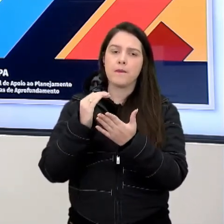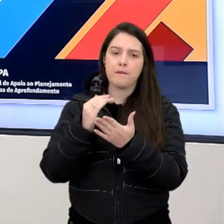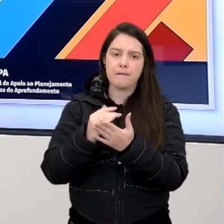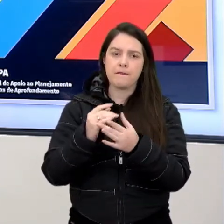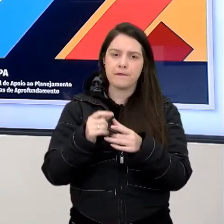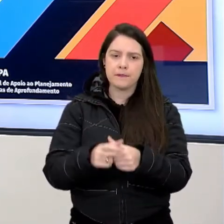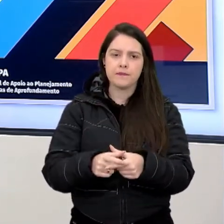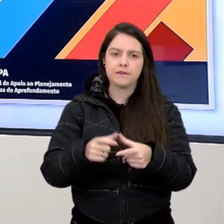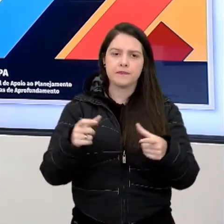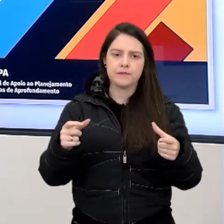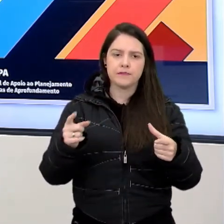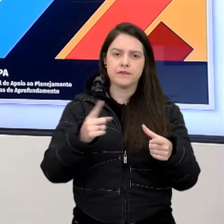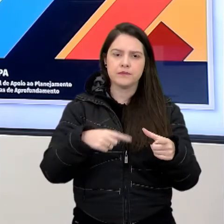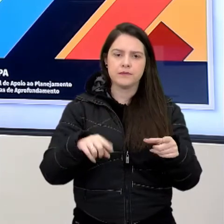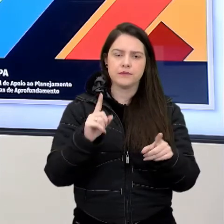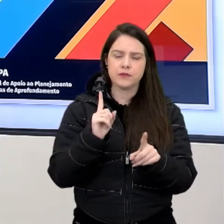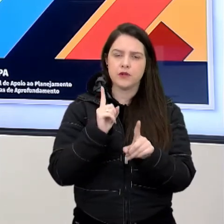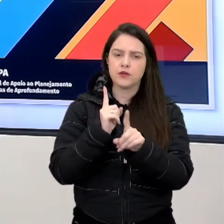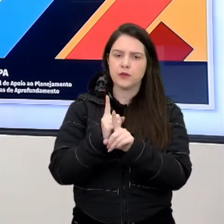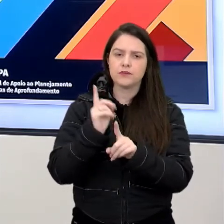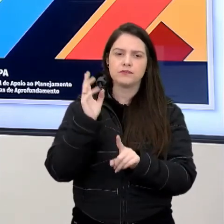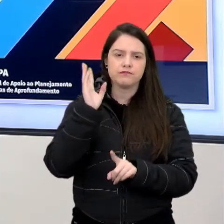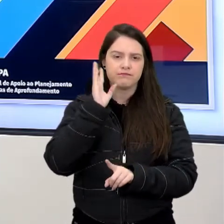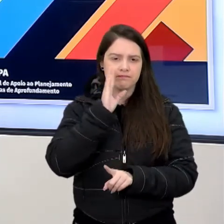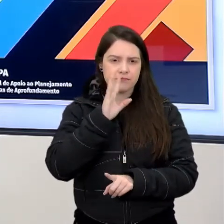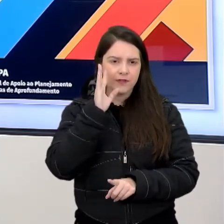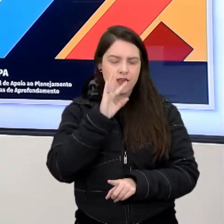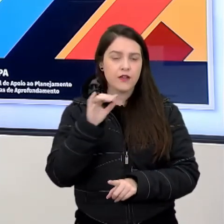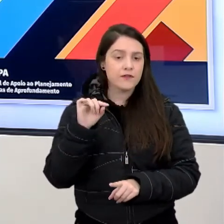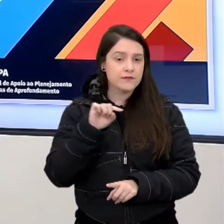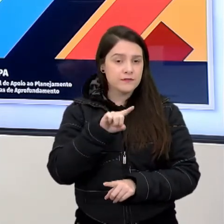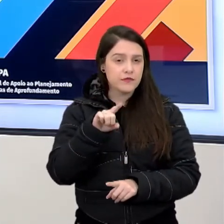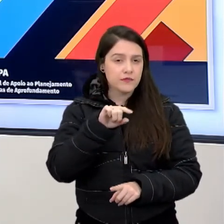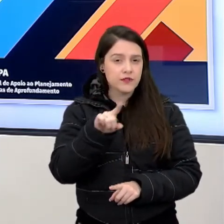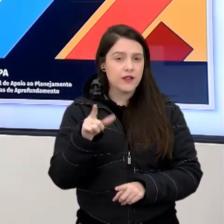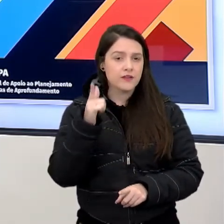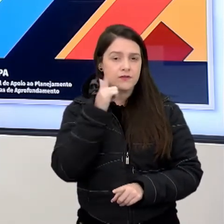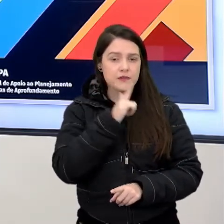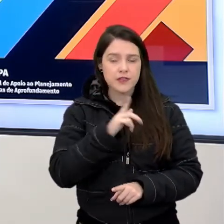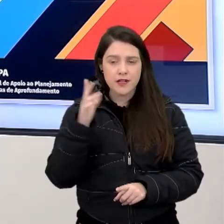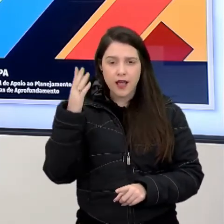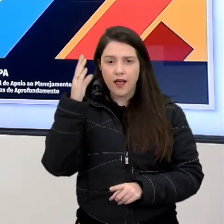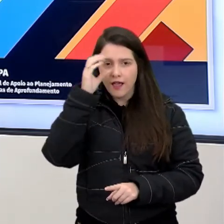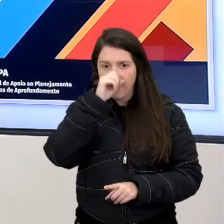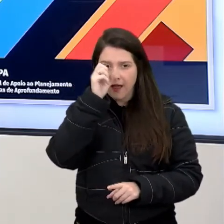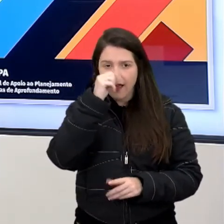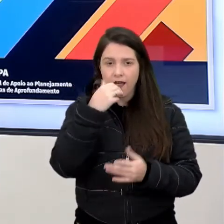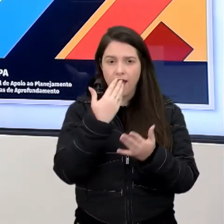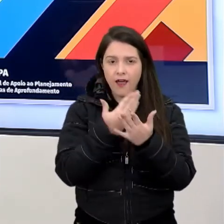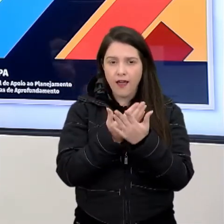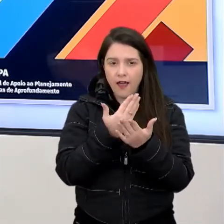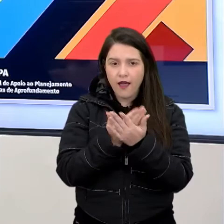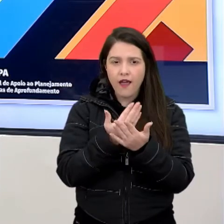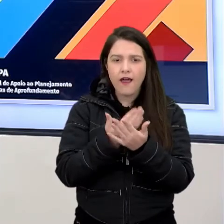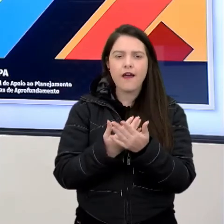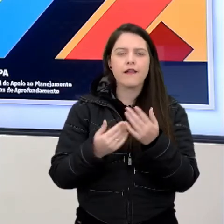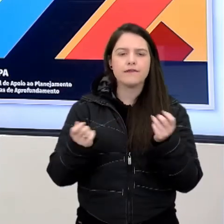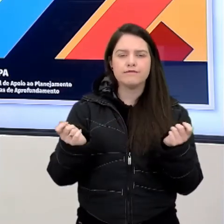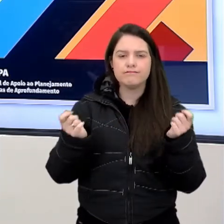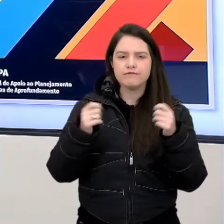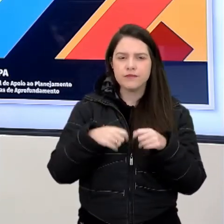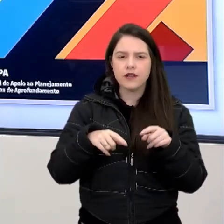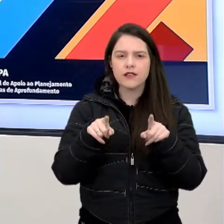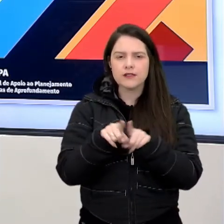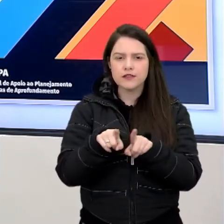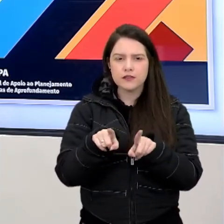que é muito legal, né? Então, se você conseguir buscar, assistir aulas anteriores, né? Quiser buscar algum conceito assim